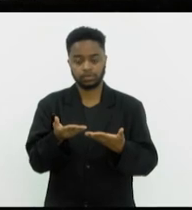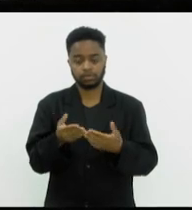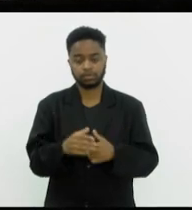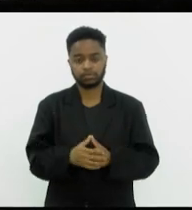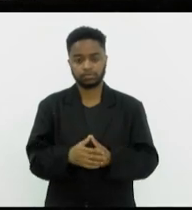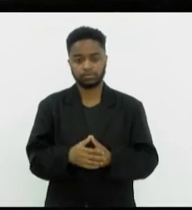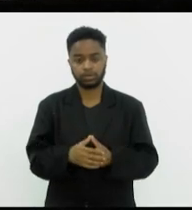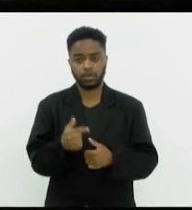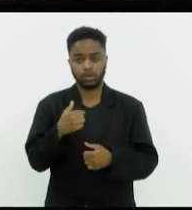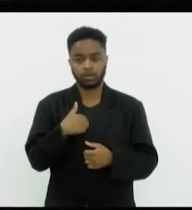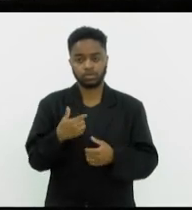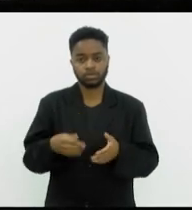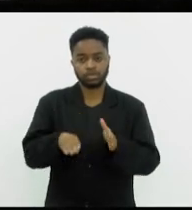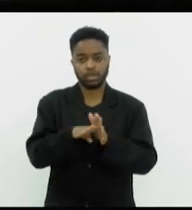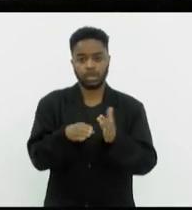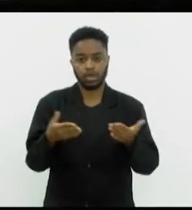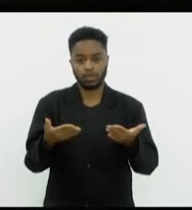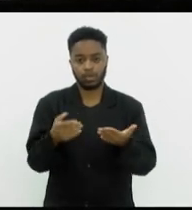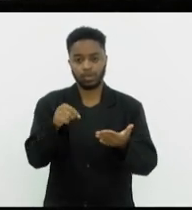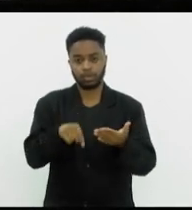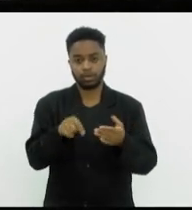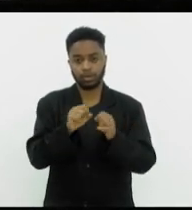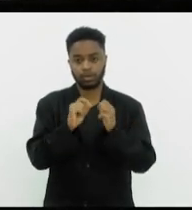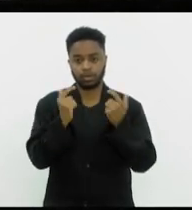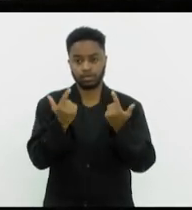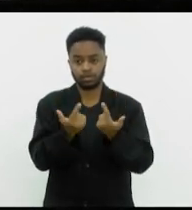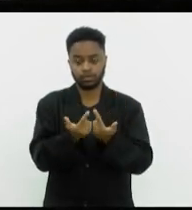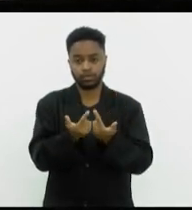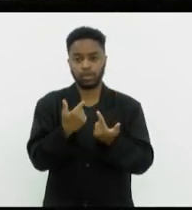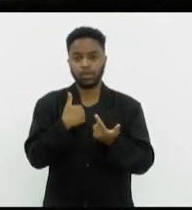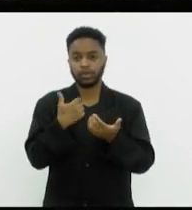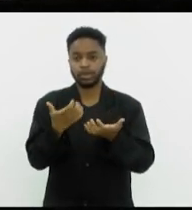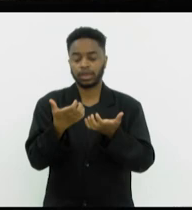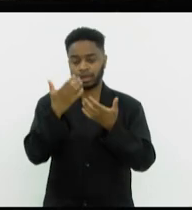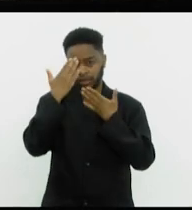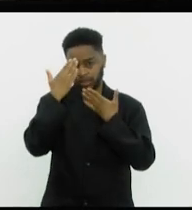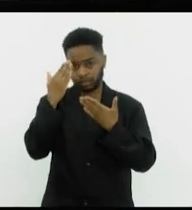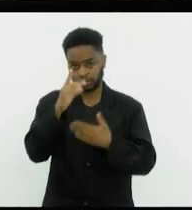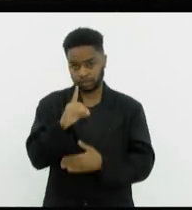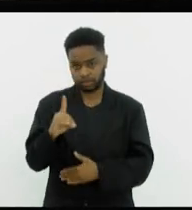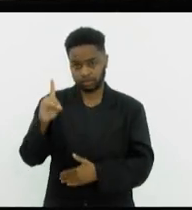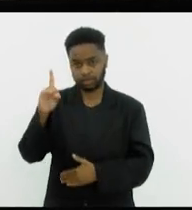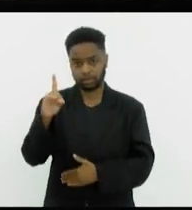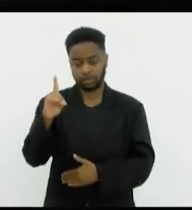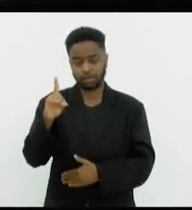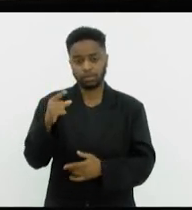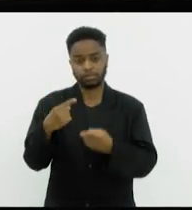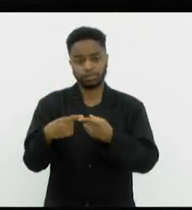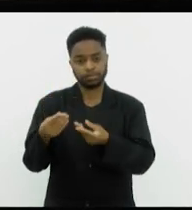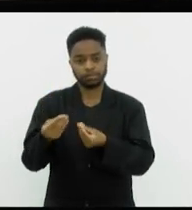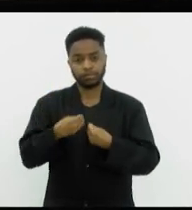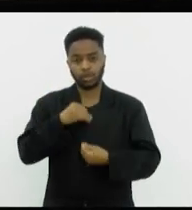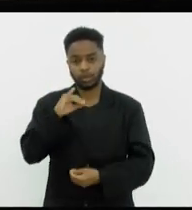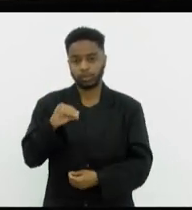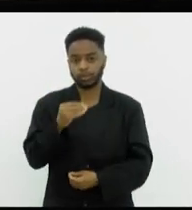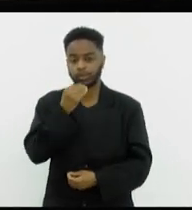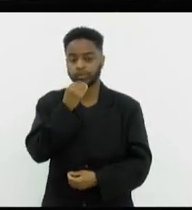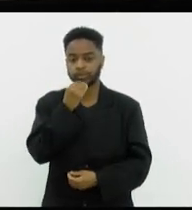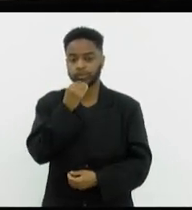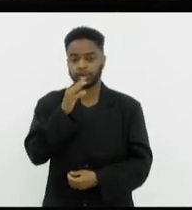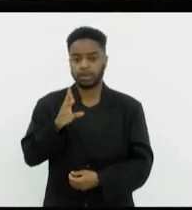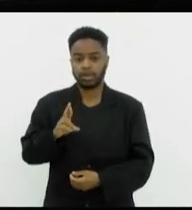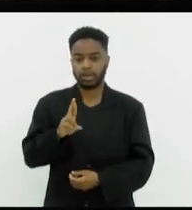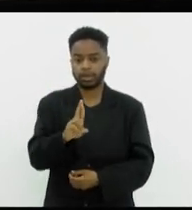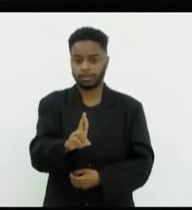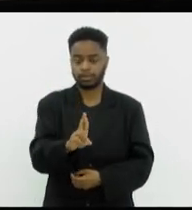de recém-chegado a esta casa, eu quero agradecer primeiramente a Deus, que me dá a oportunidade aqui de hoje